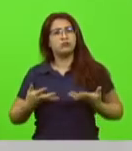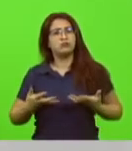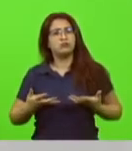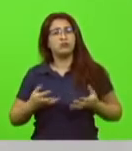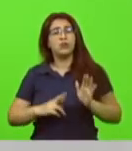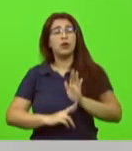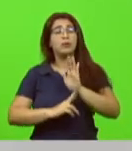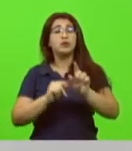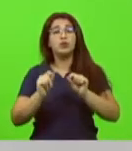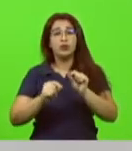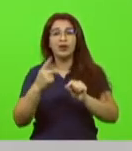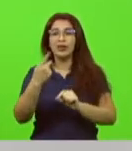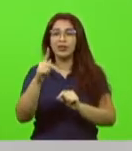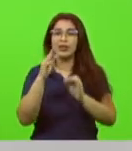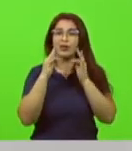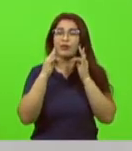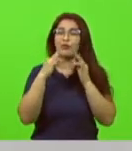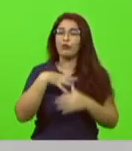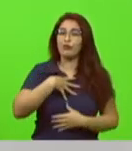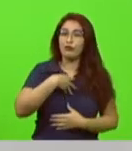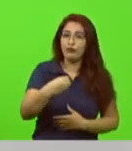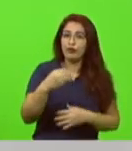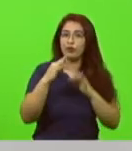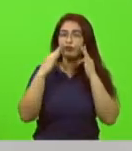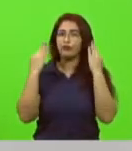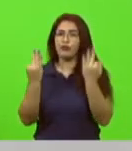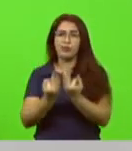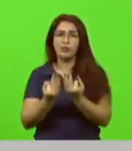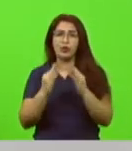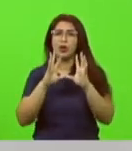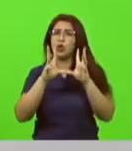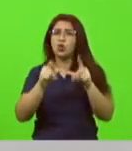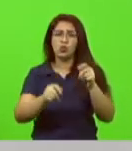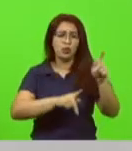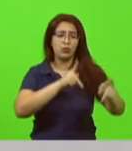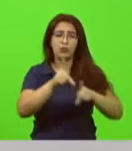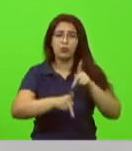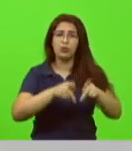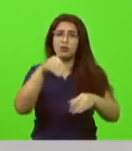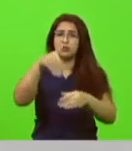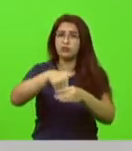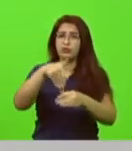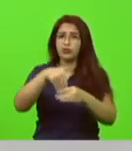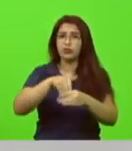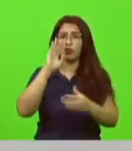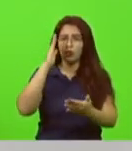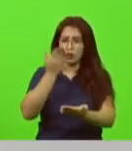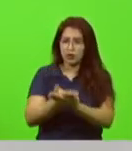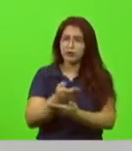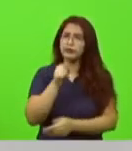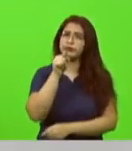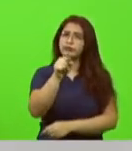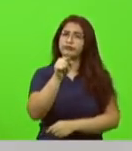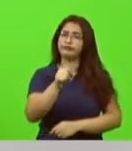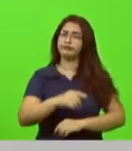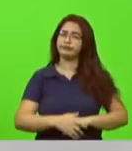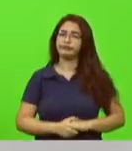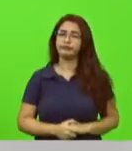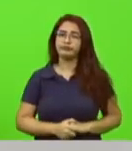família, você está representando todas aquelas pessoas que votaram em você, que acreditaram no teu trabalho. E dizer